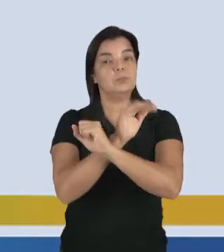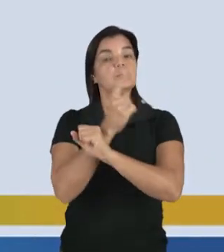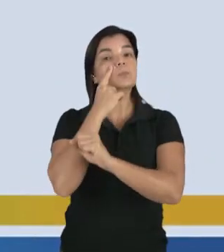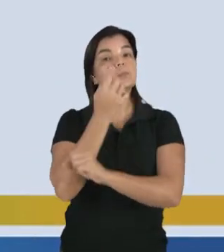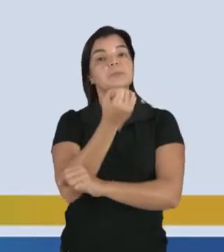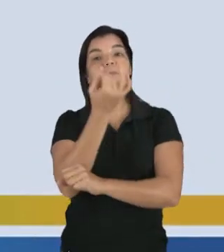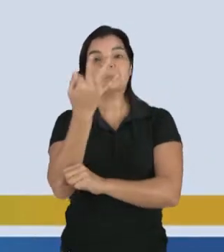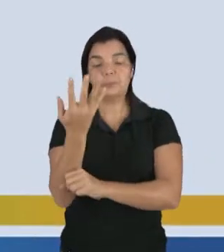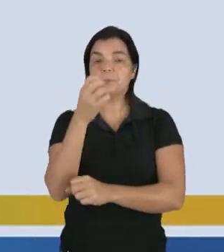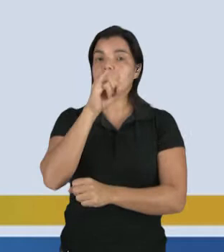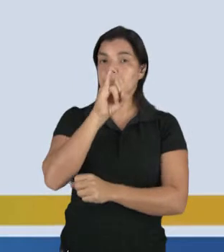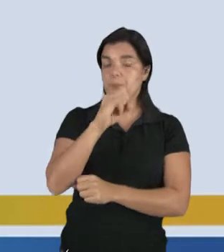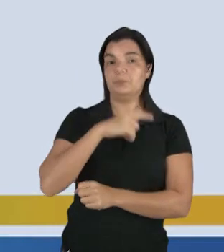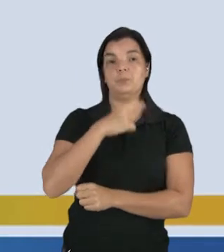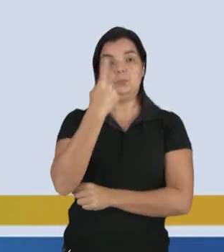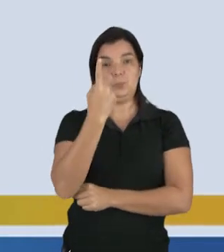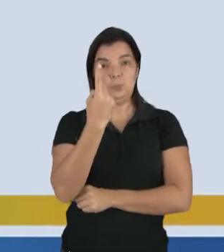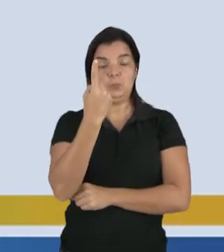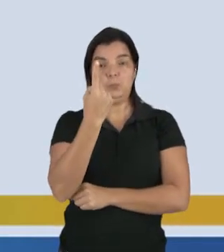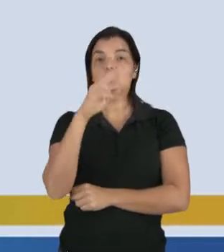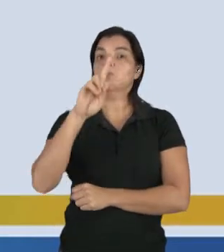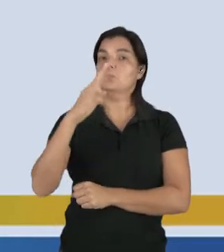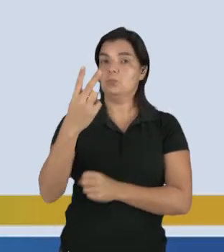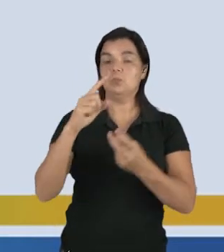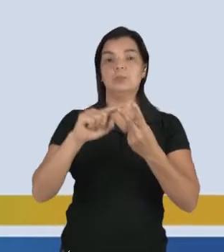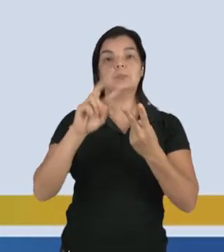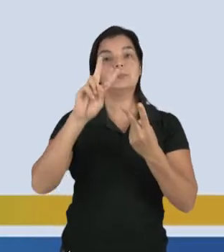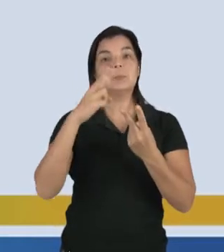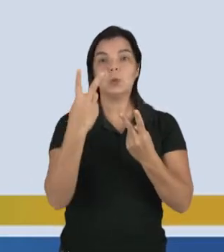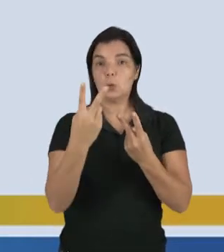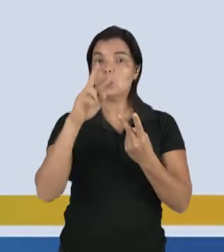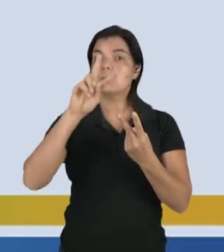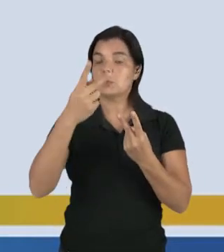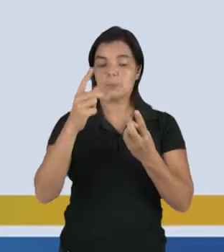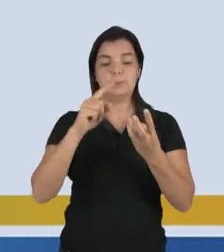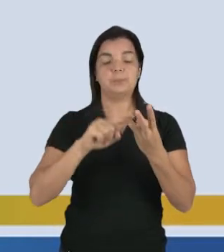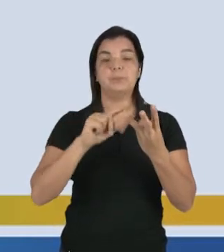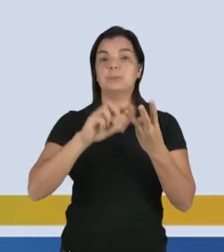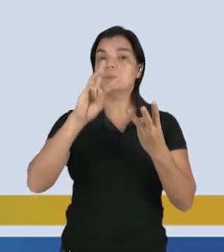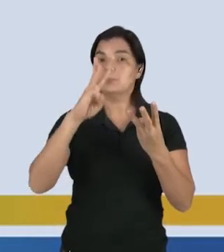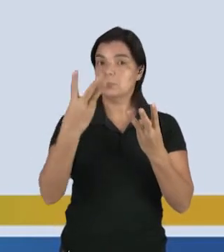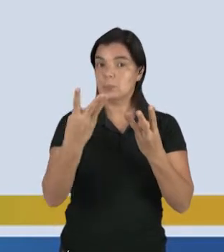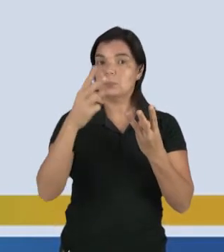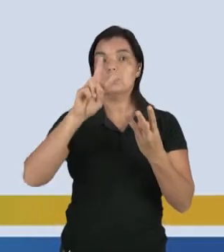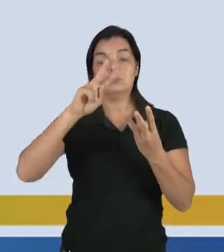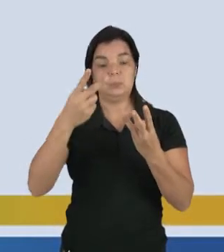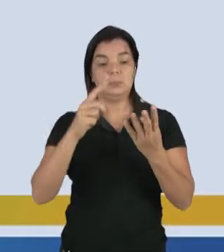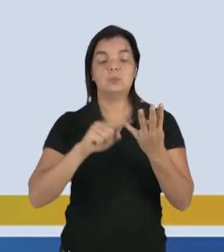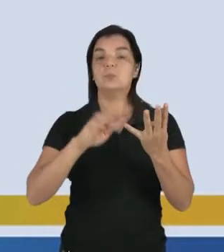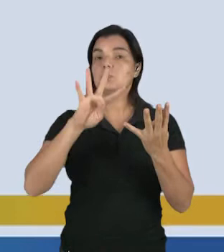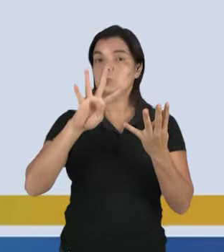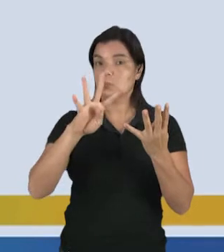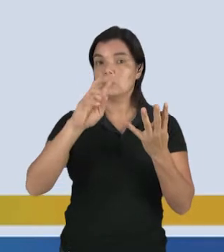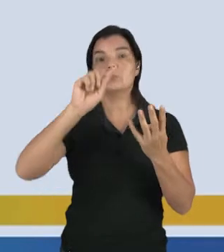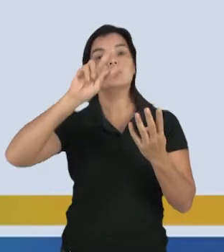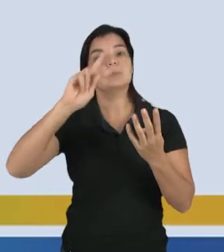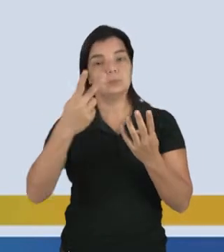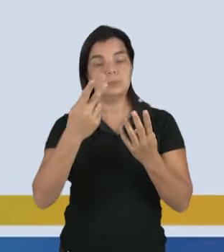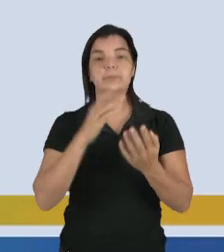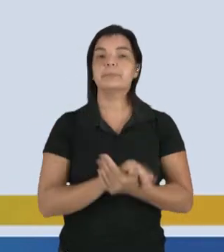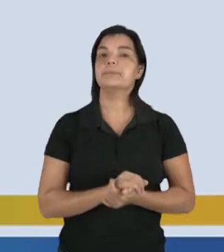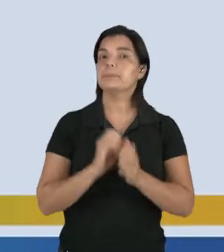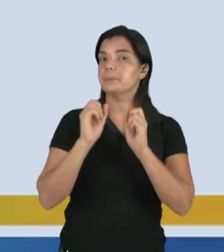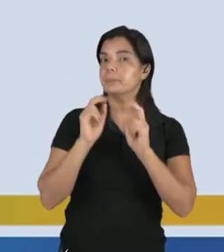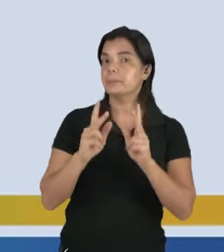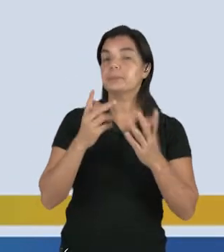ver a quantidade. Se ele só tem um hidrogênio, se ele tem 2 hidrogênios, se ele é formado por 3 ou se ele é formado por 4